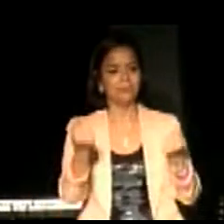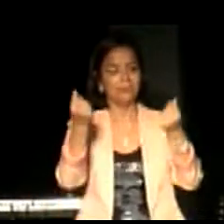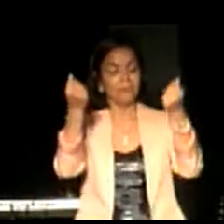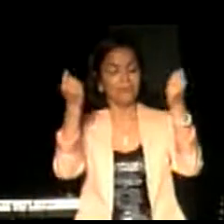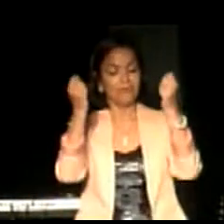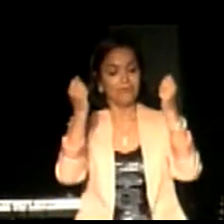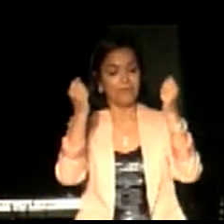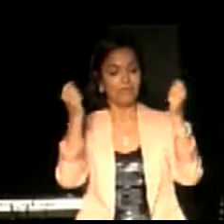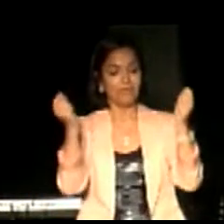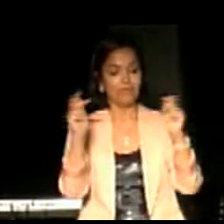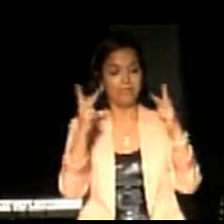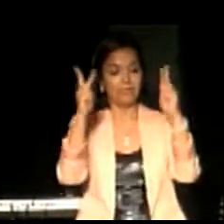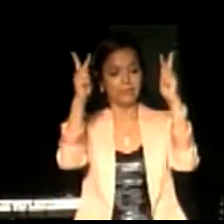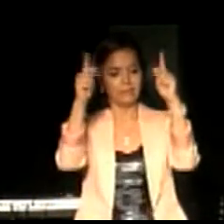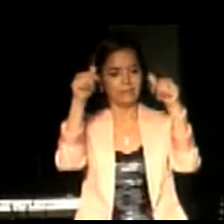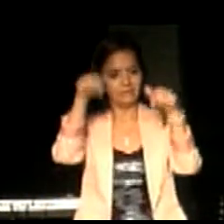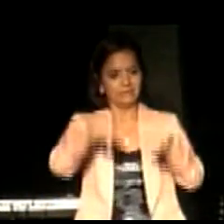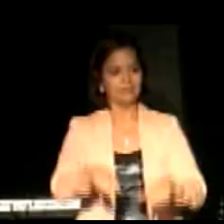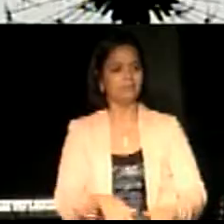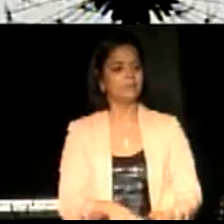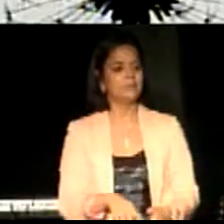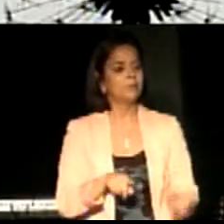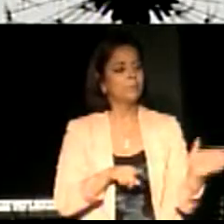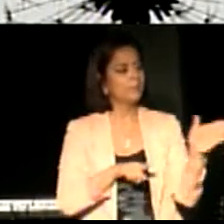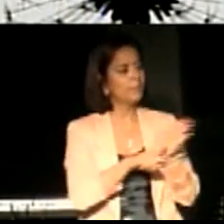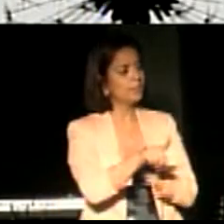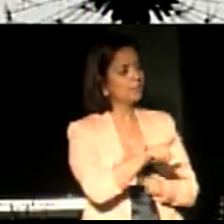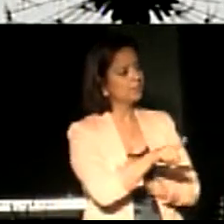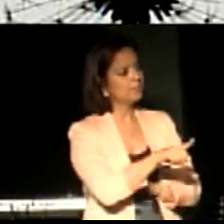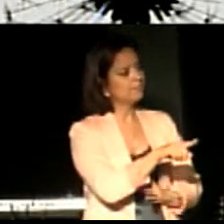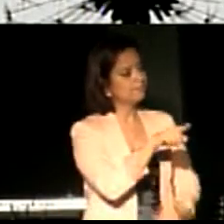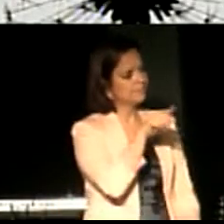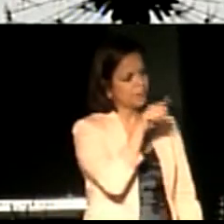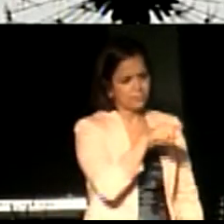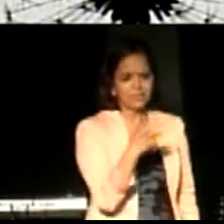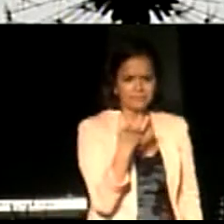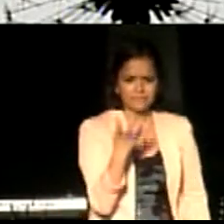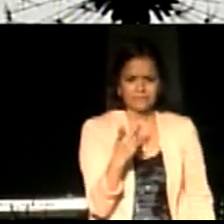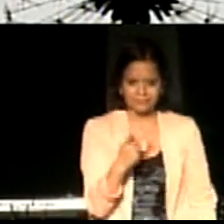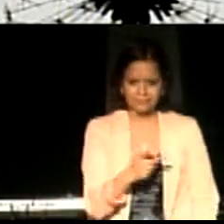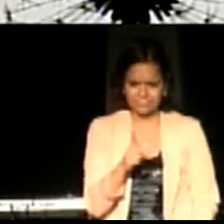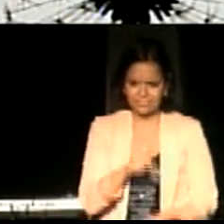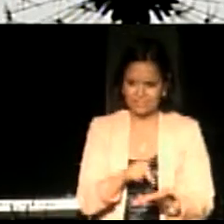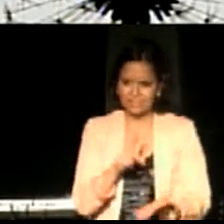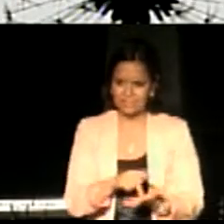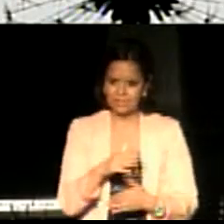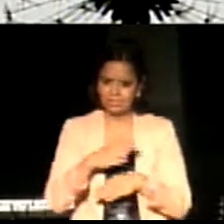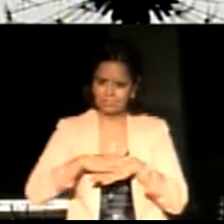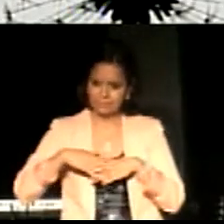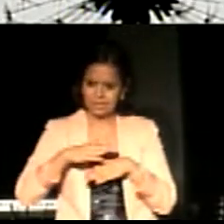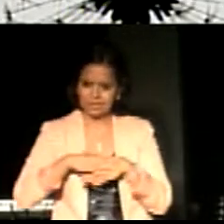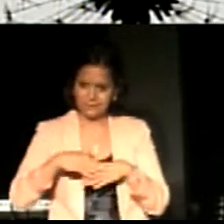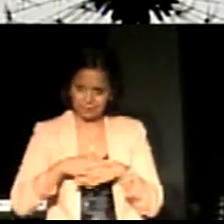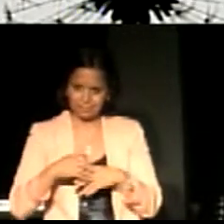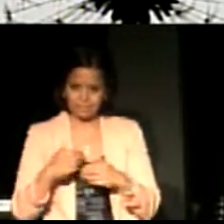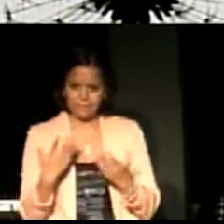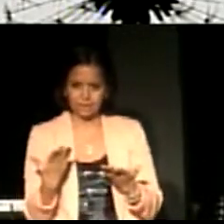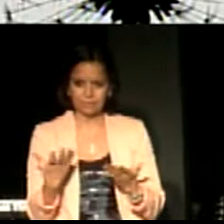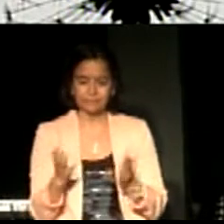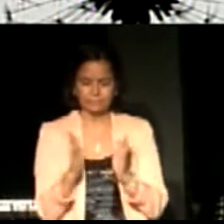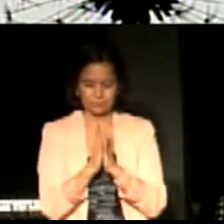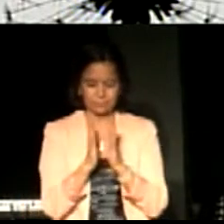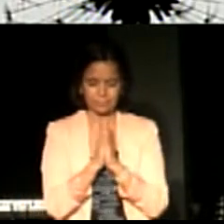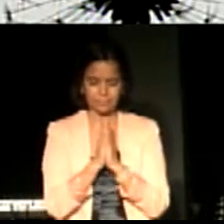a grande pergunta é essa: você quer viver a mansidão? Abaixe a sua cabeça.